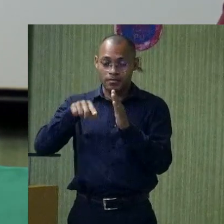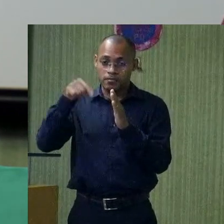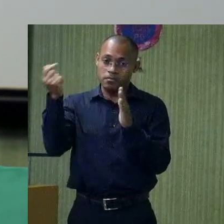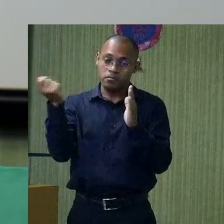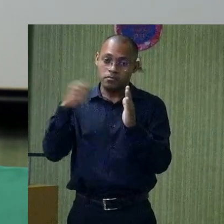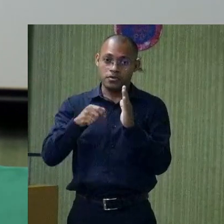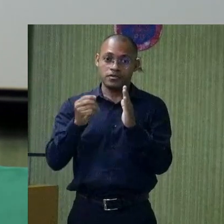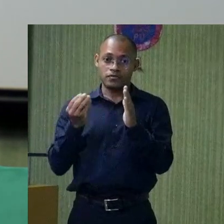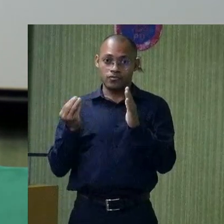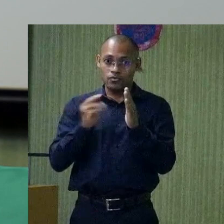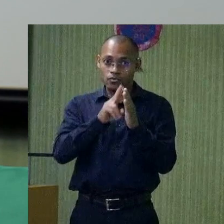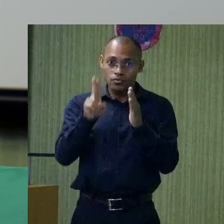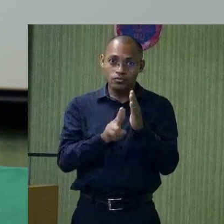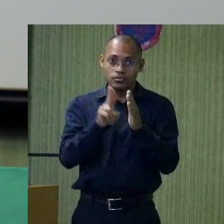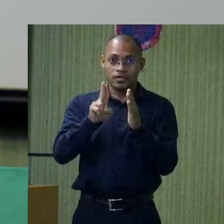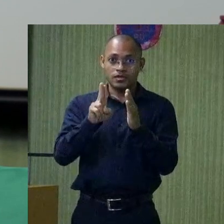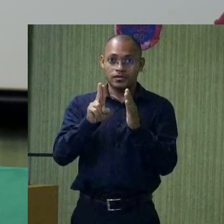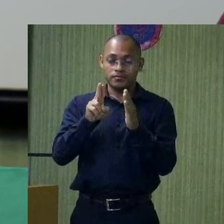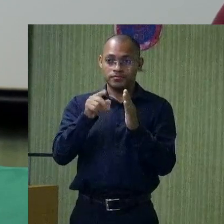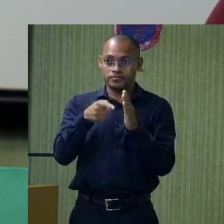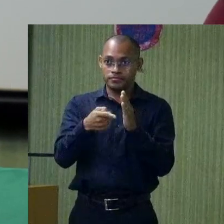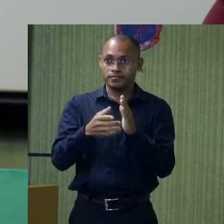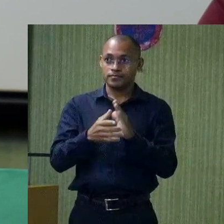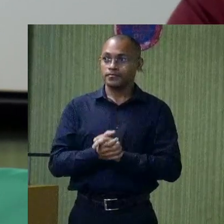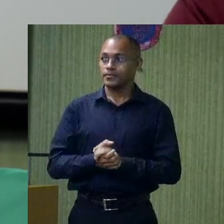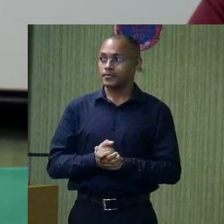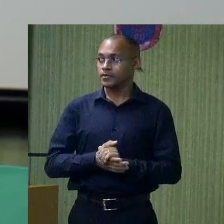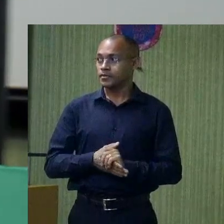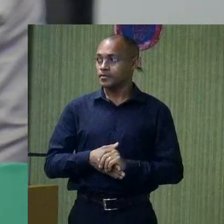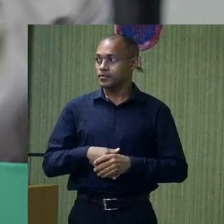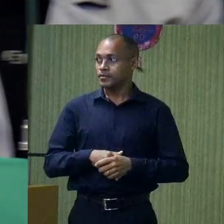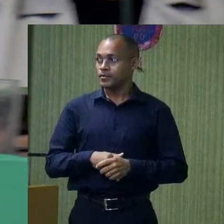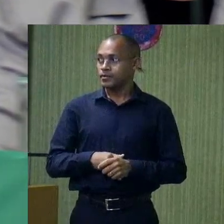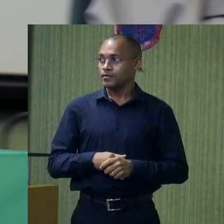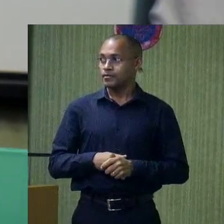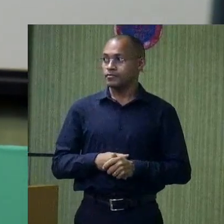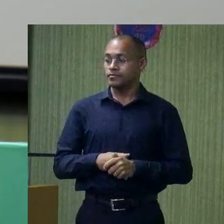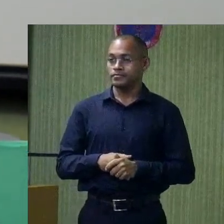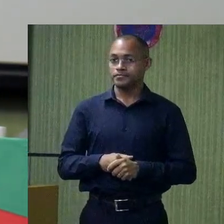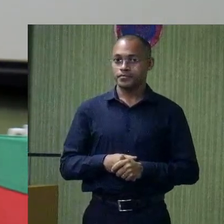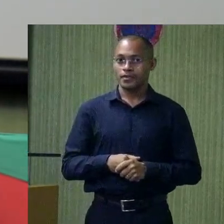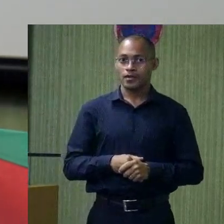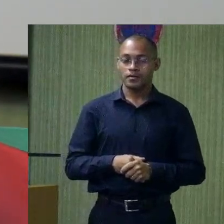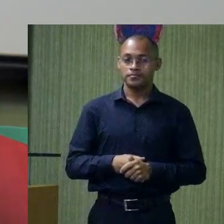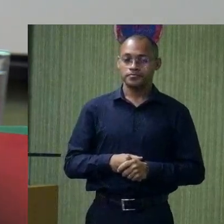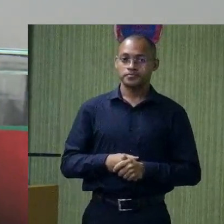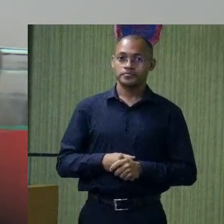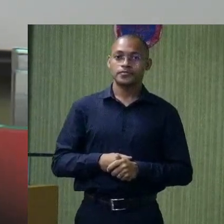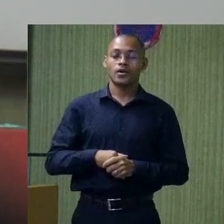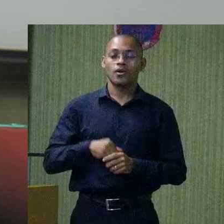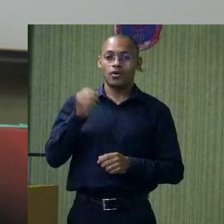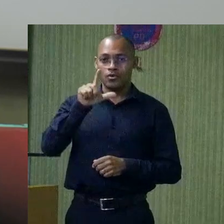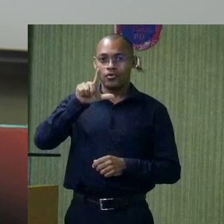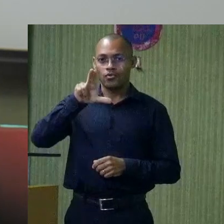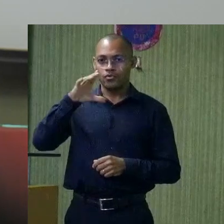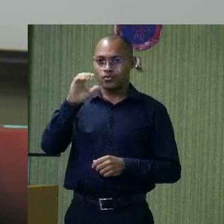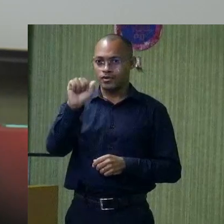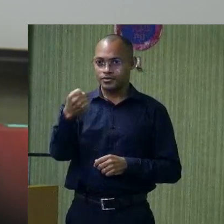MP Alagoas é foi uma orientação né Professor Lucas né Pode